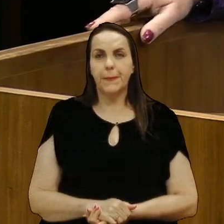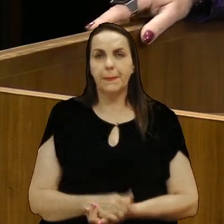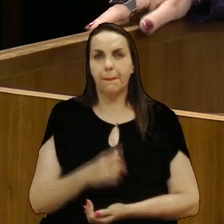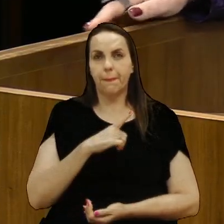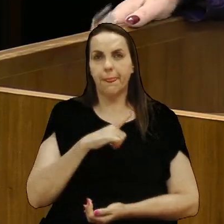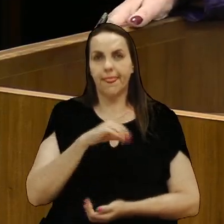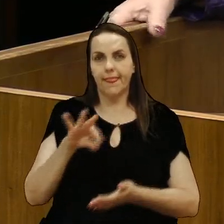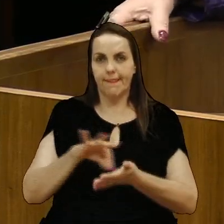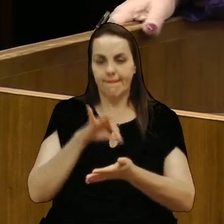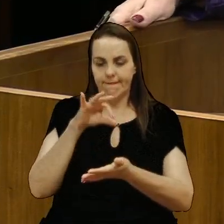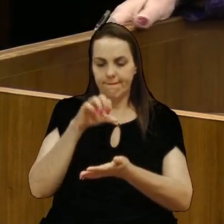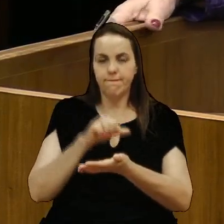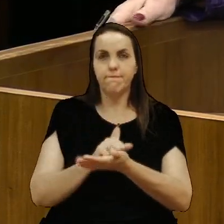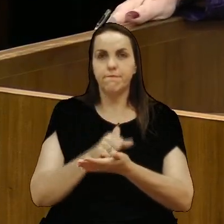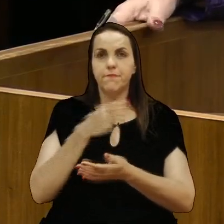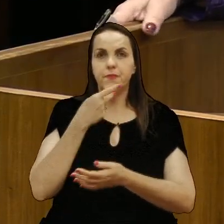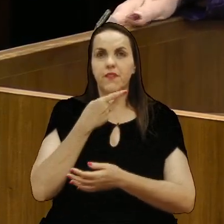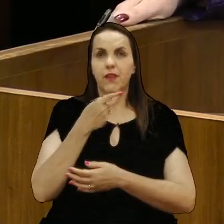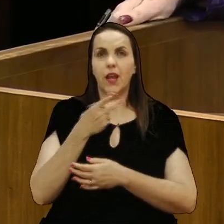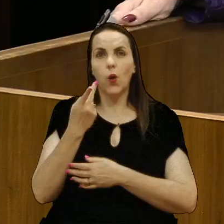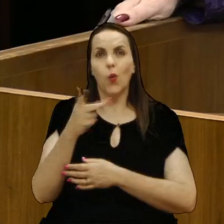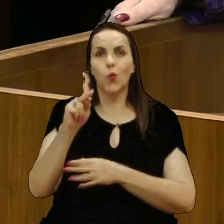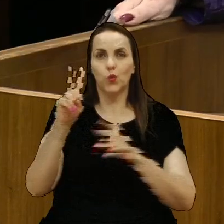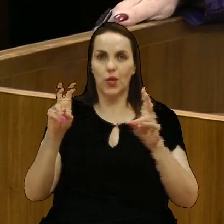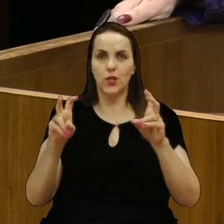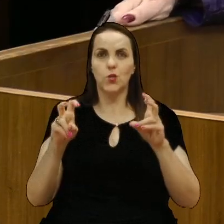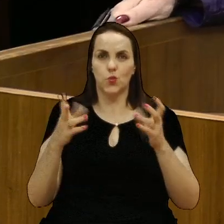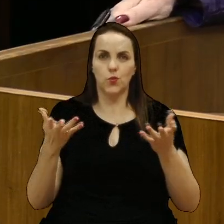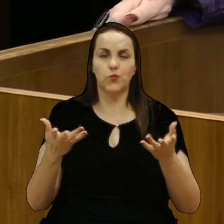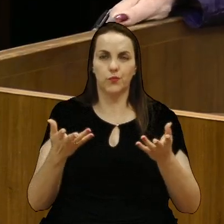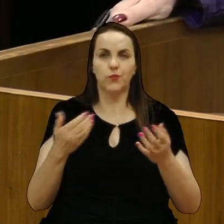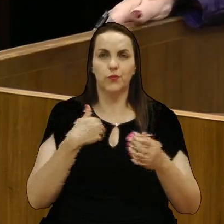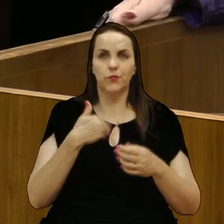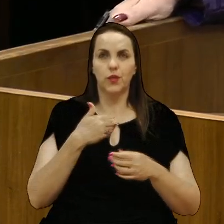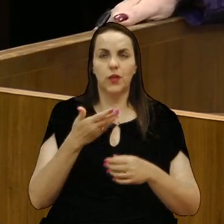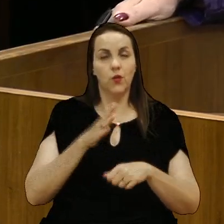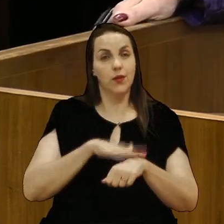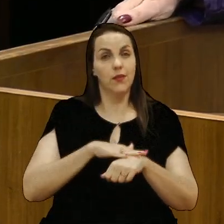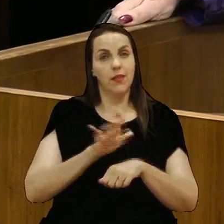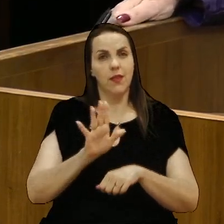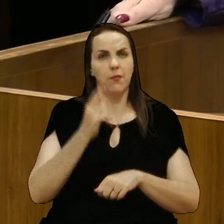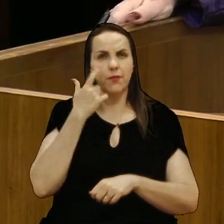me inscrito para falar sobre um outro assunto que eu pretendo que ainda dê tempo,